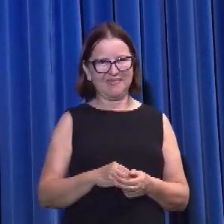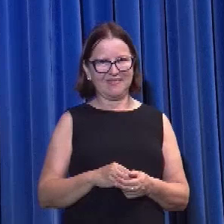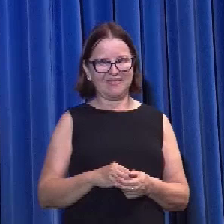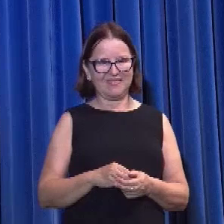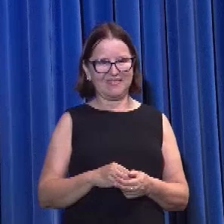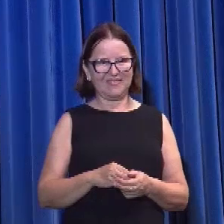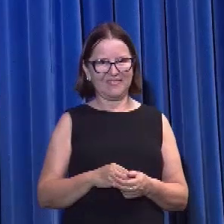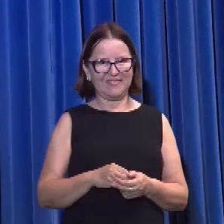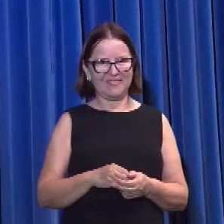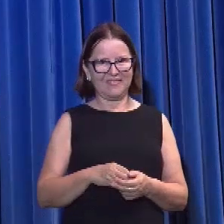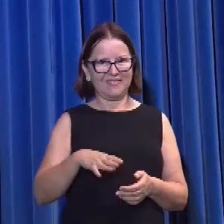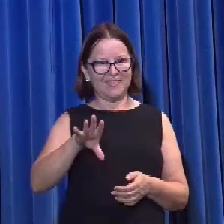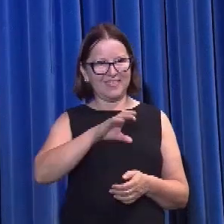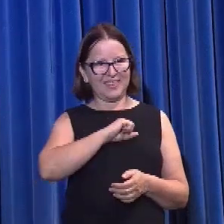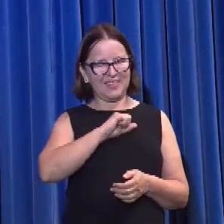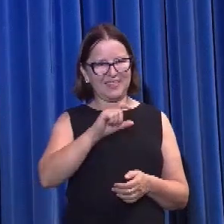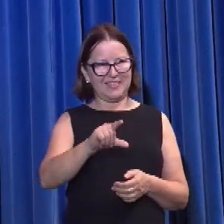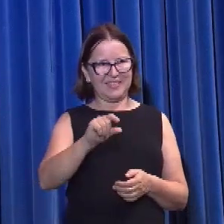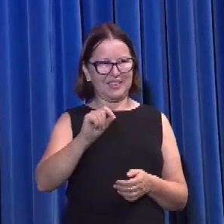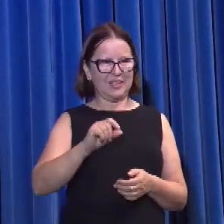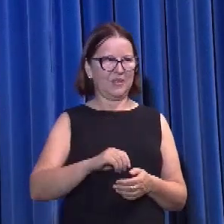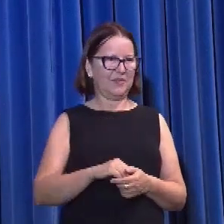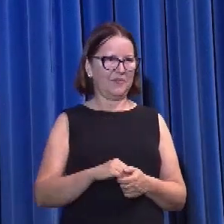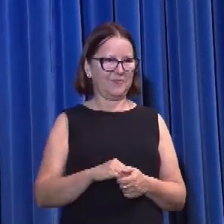Há um amor seletivo.